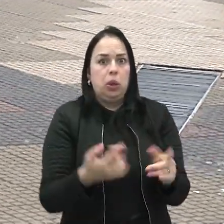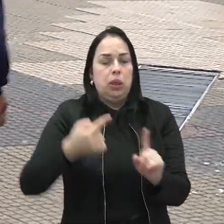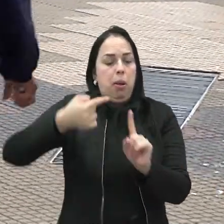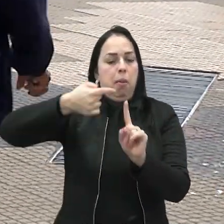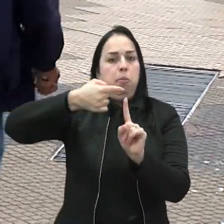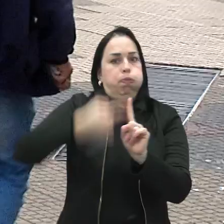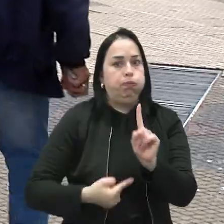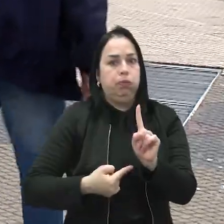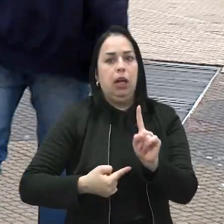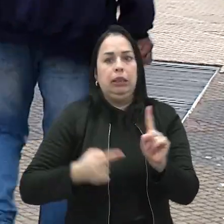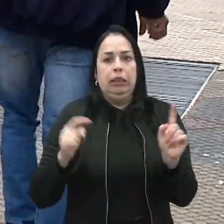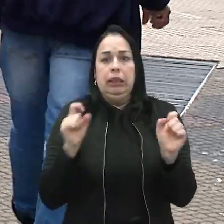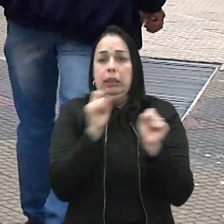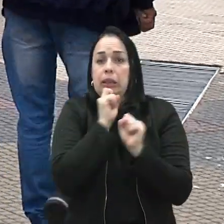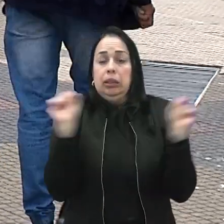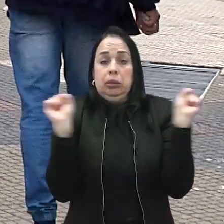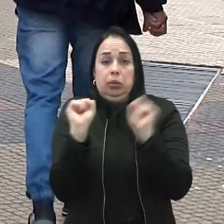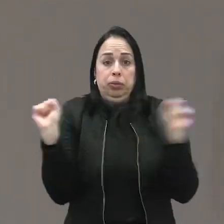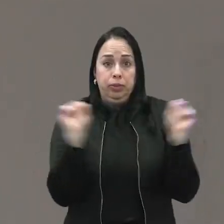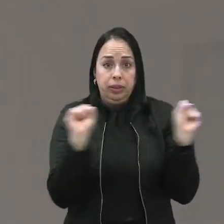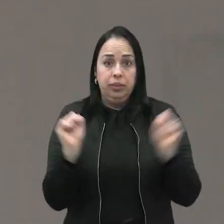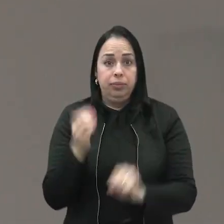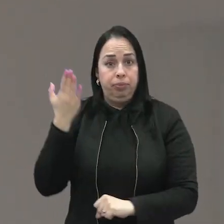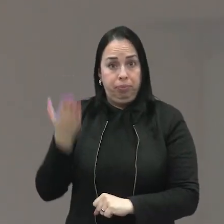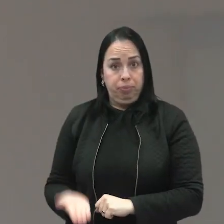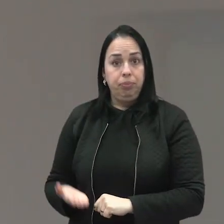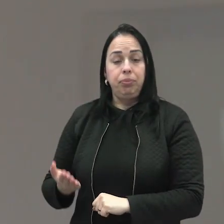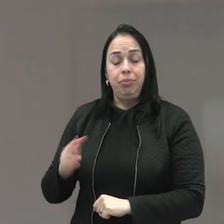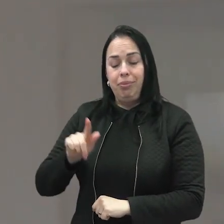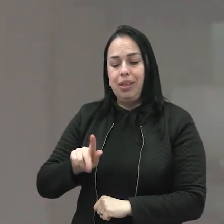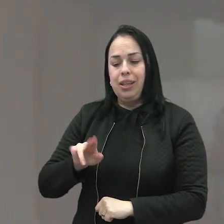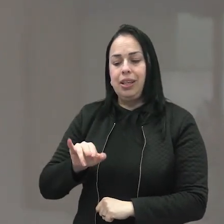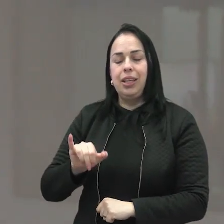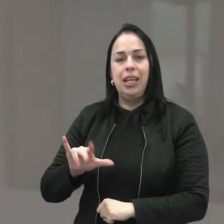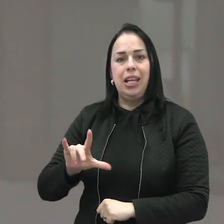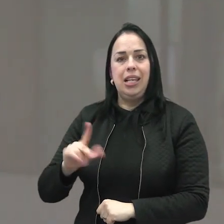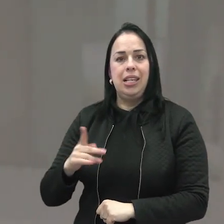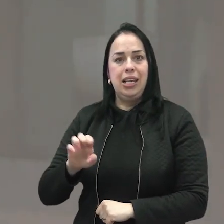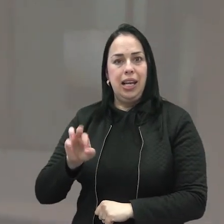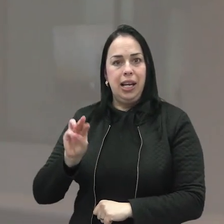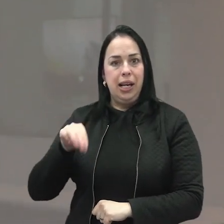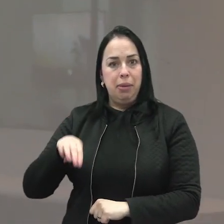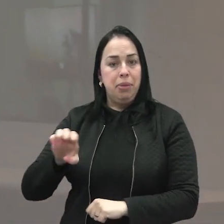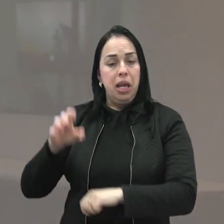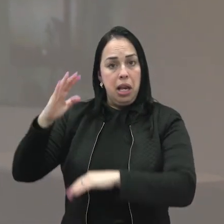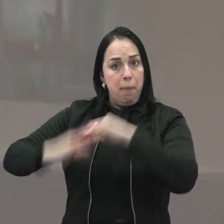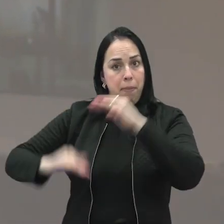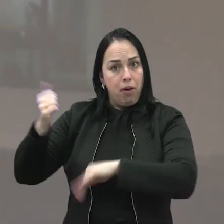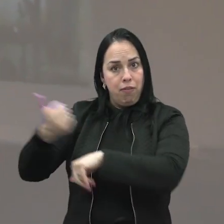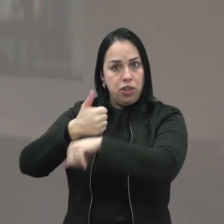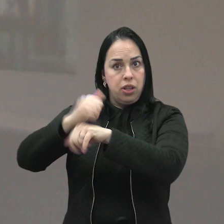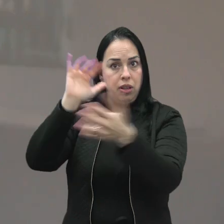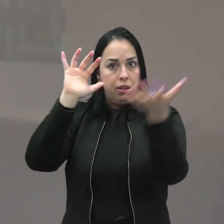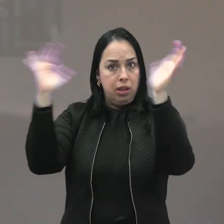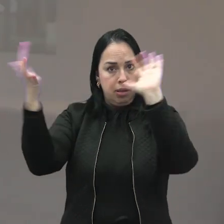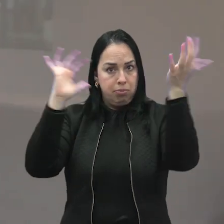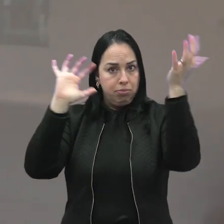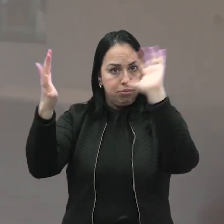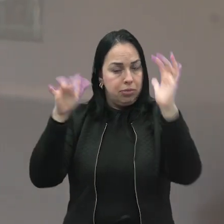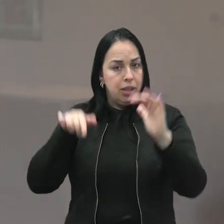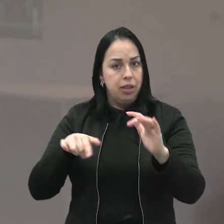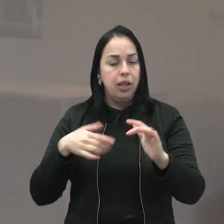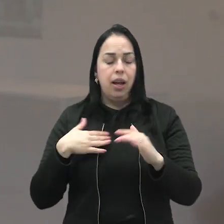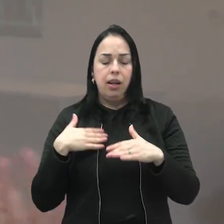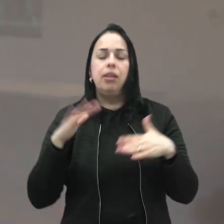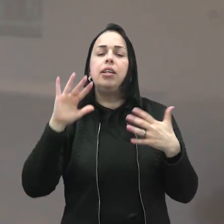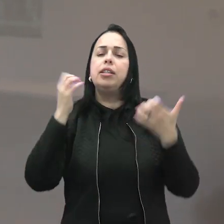deve registrar dias mais frios. Segundo Guilherme, meteorologista do Climatempo, frentes